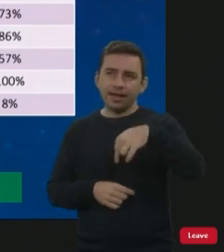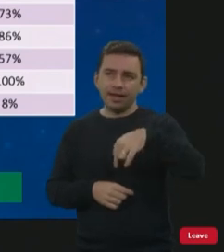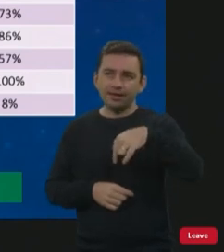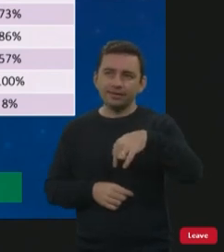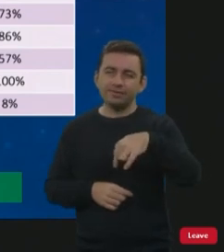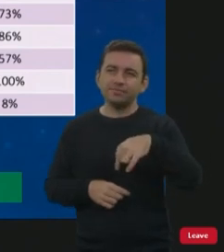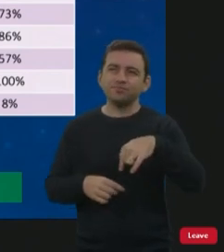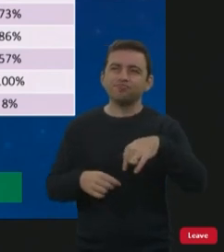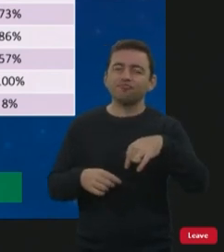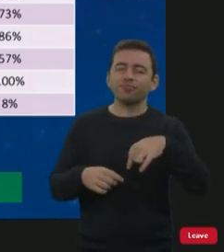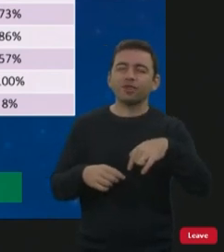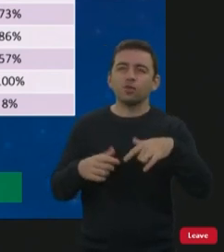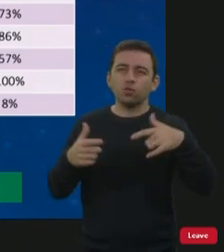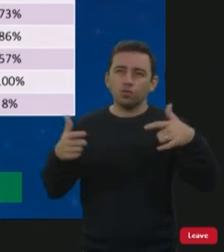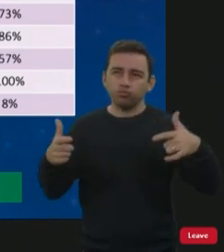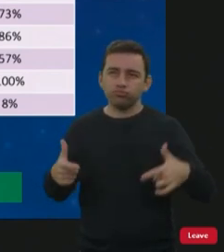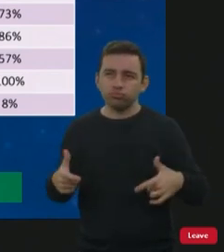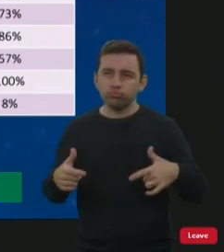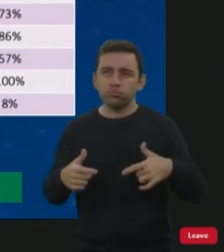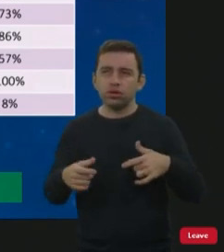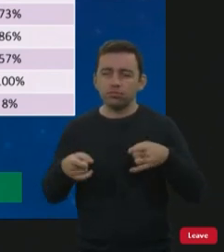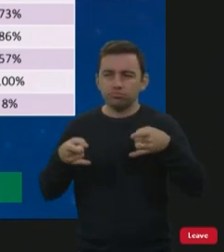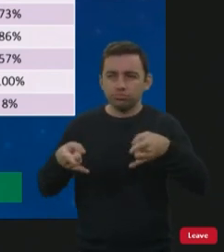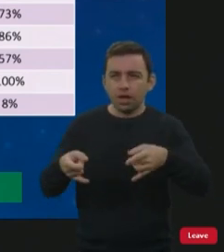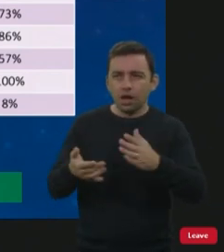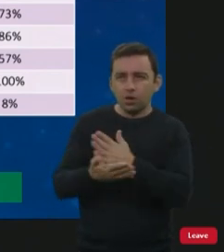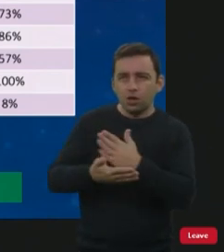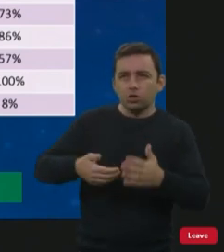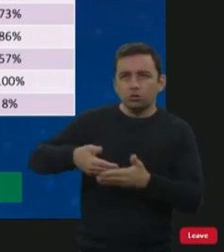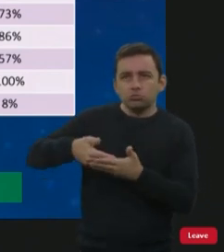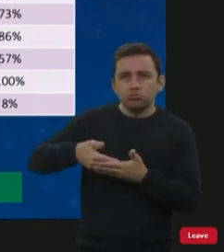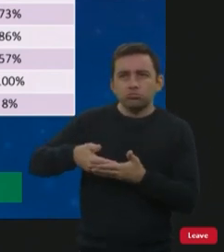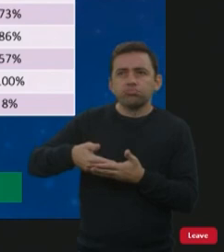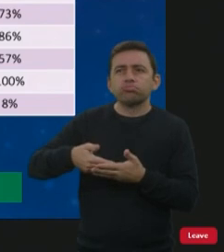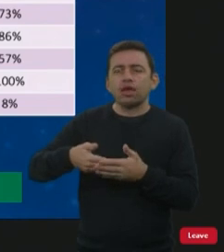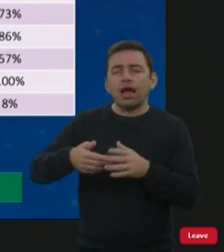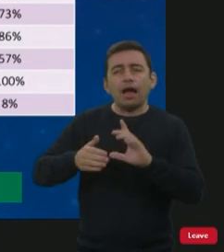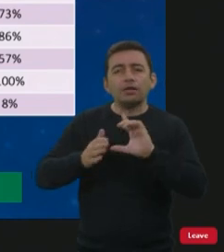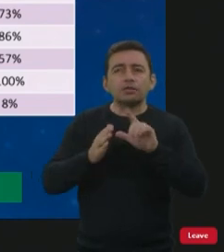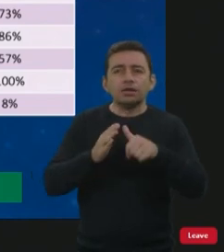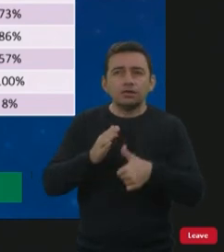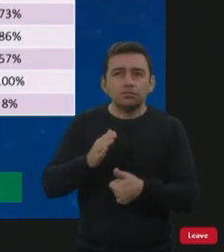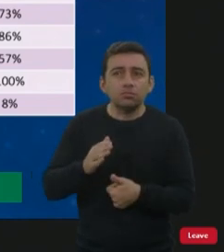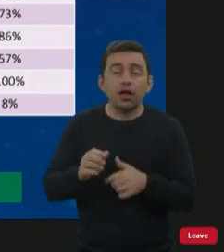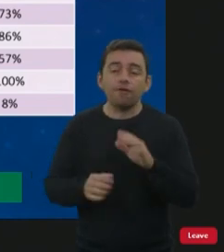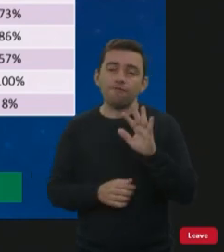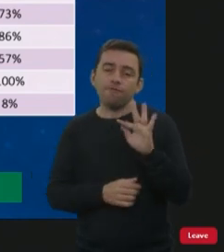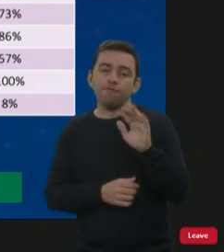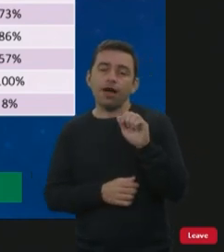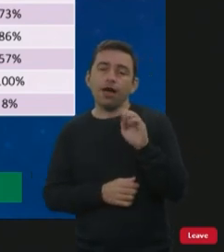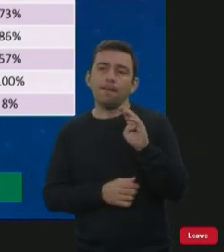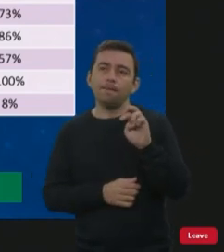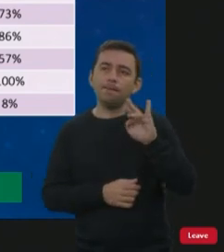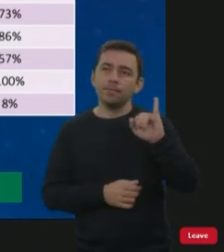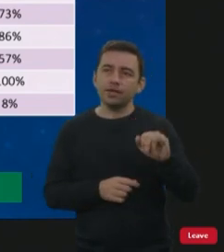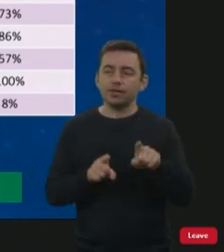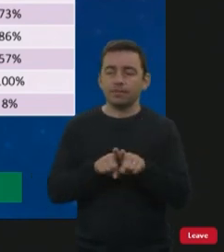tem doenças que vão se manifestar mais tardiamente, como a doença de Fabry, a doença de